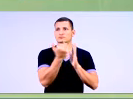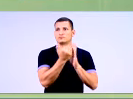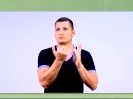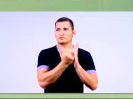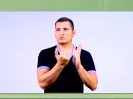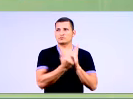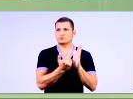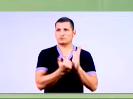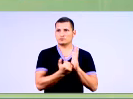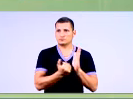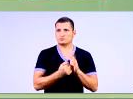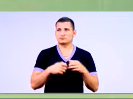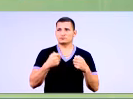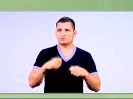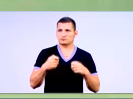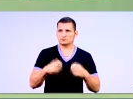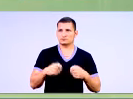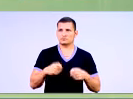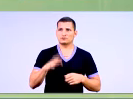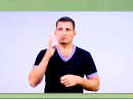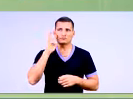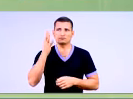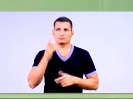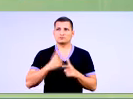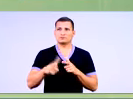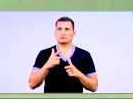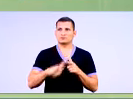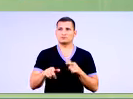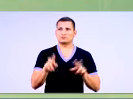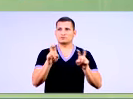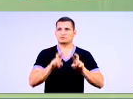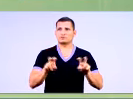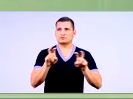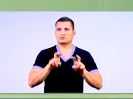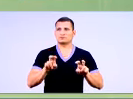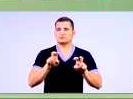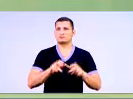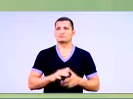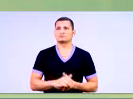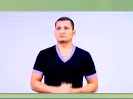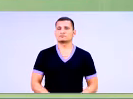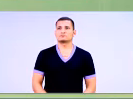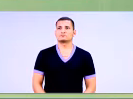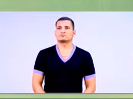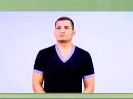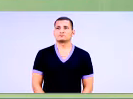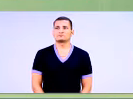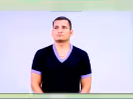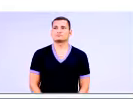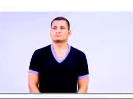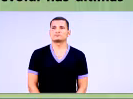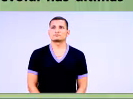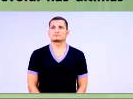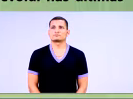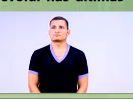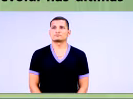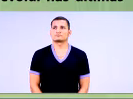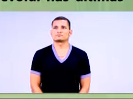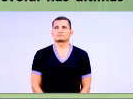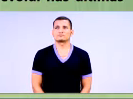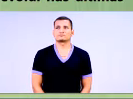quê? Necessários para resolver os problemas com o computador, ok? Então agora nós